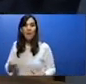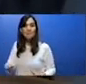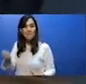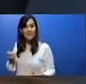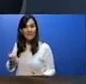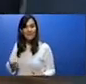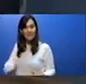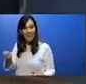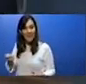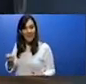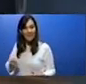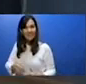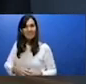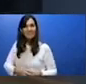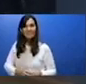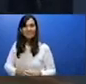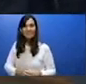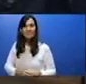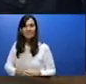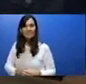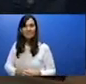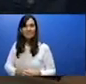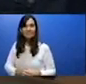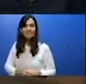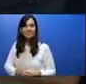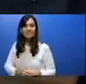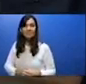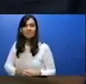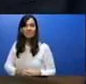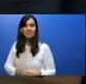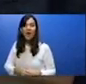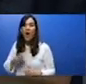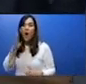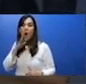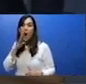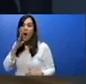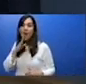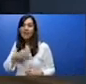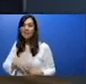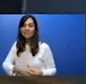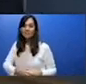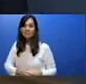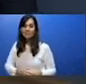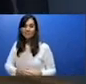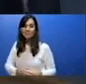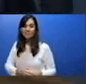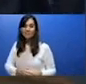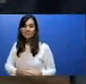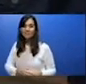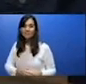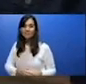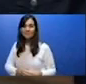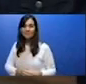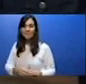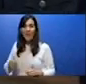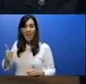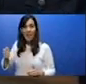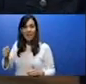Panqueca, com AN. Hortelã, o A e o tio.